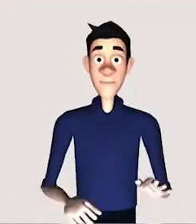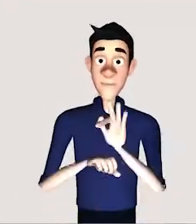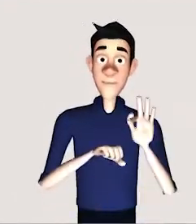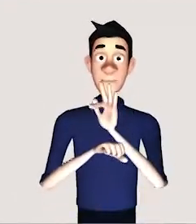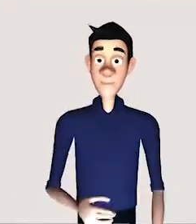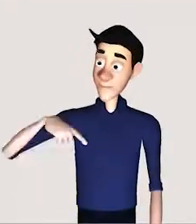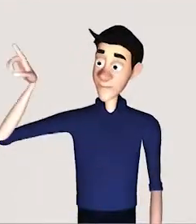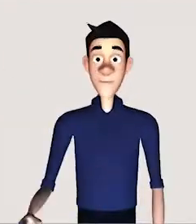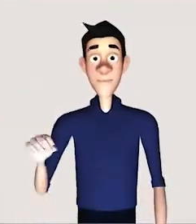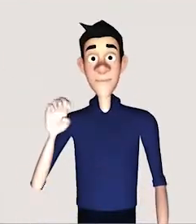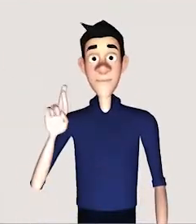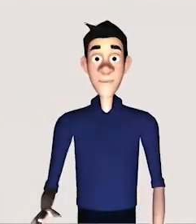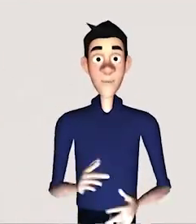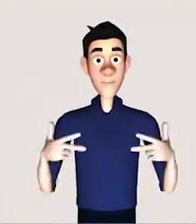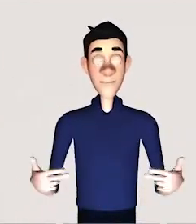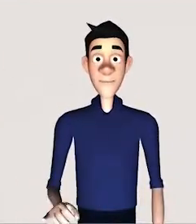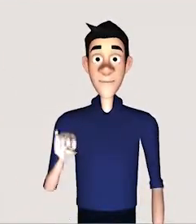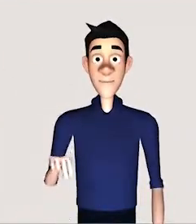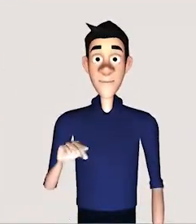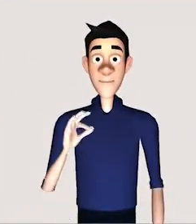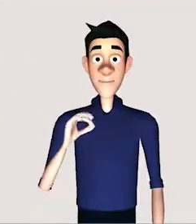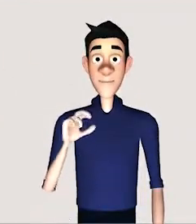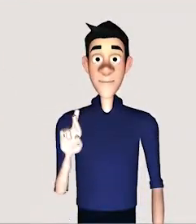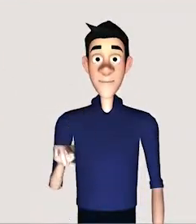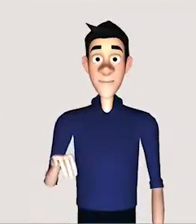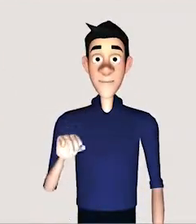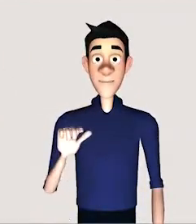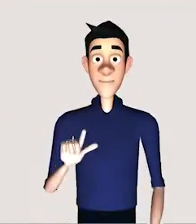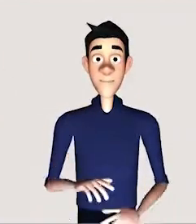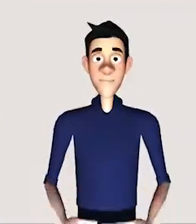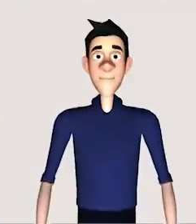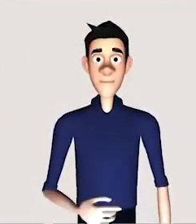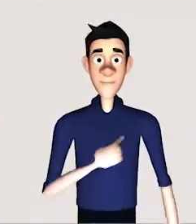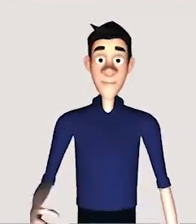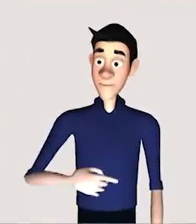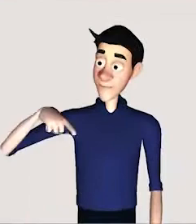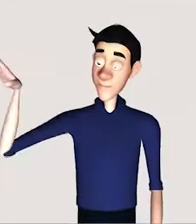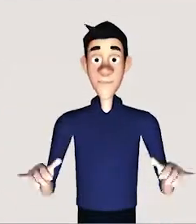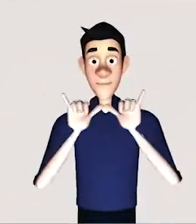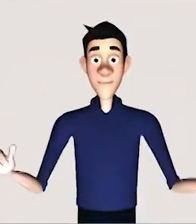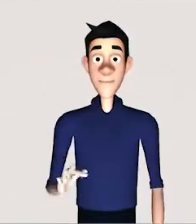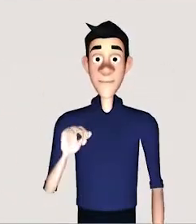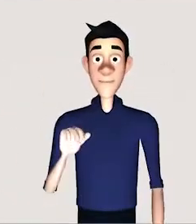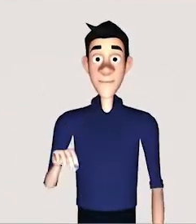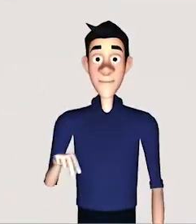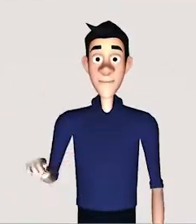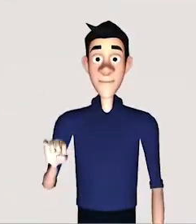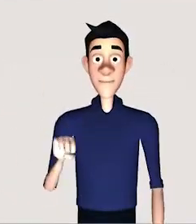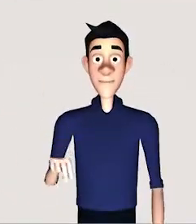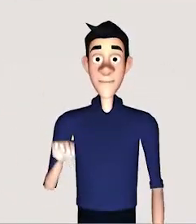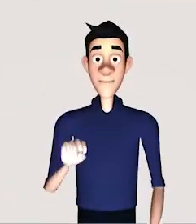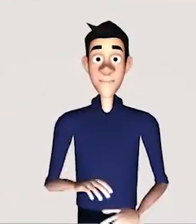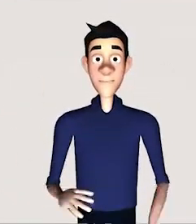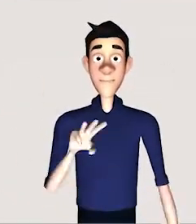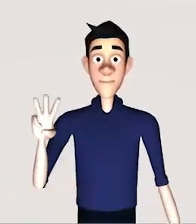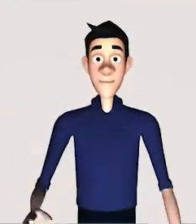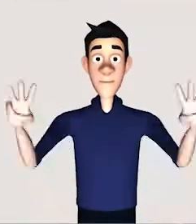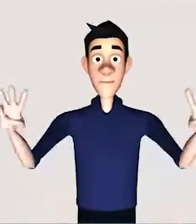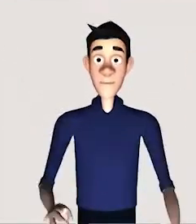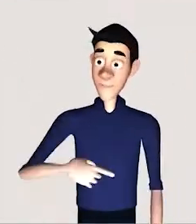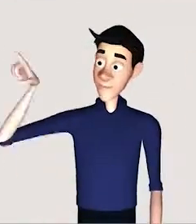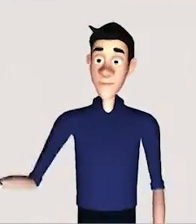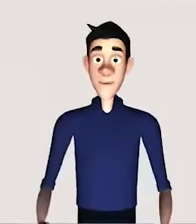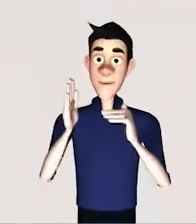para os visitantes. Para os participantes, você pegou lá o contato e vai mandar para o endereço dele. Enfim, pense como esse produto final